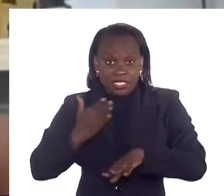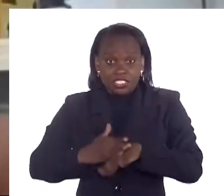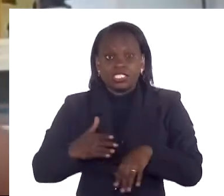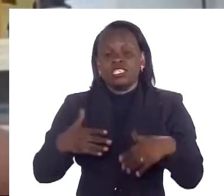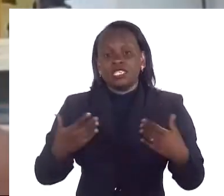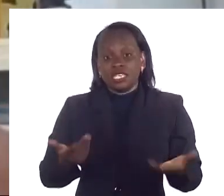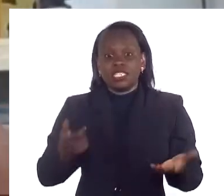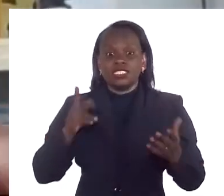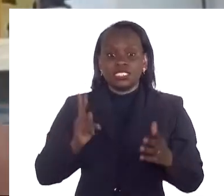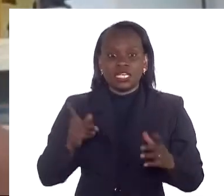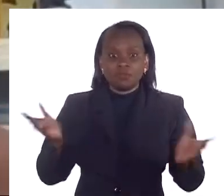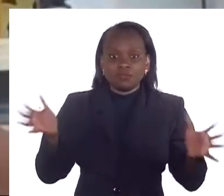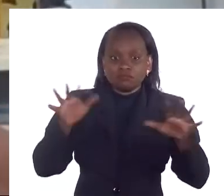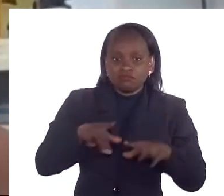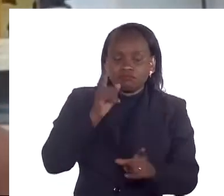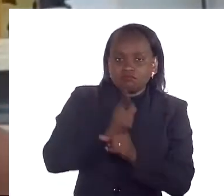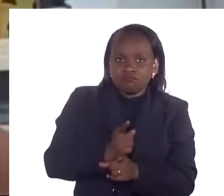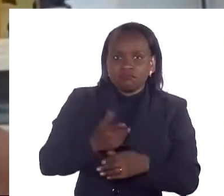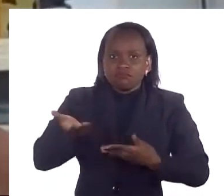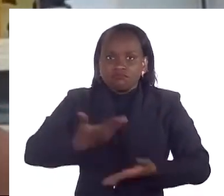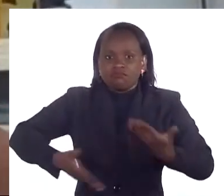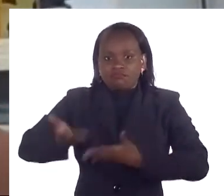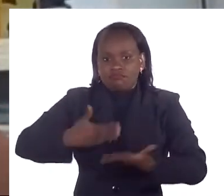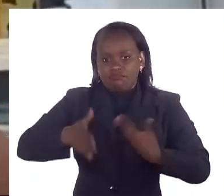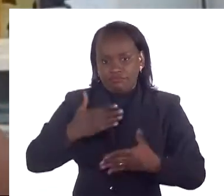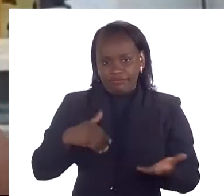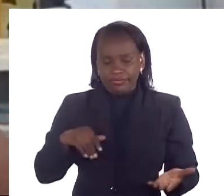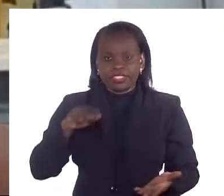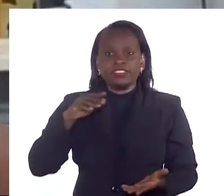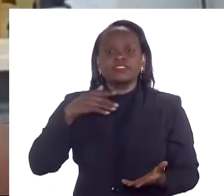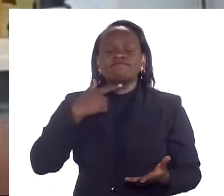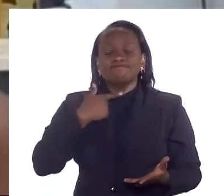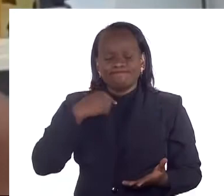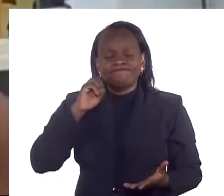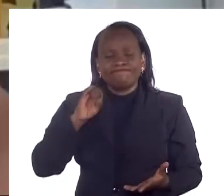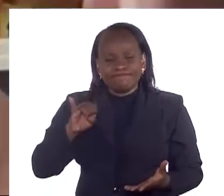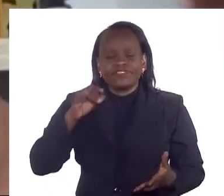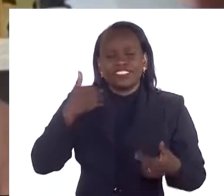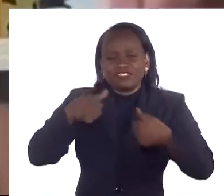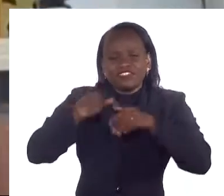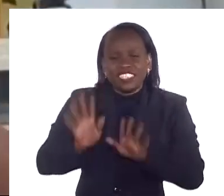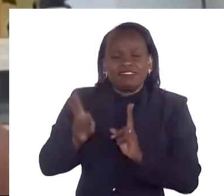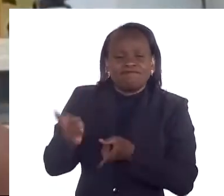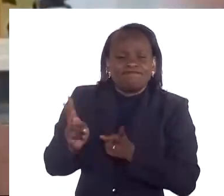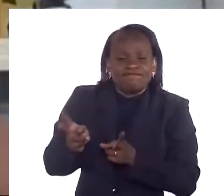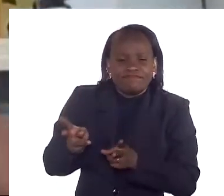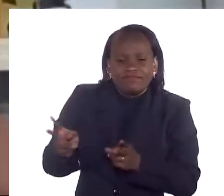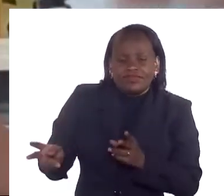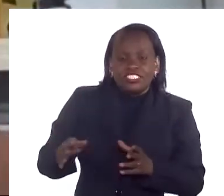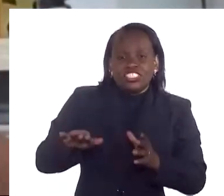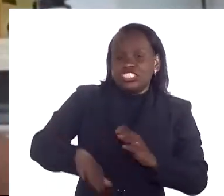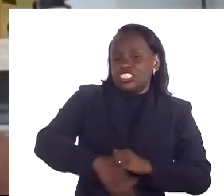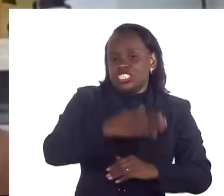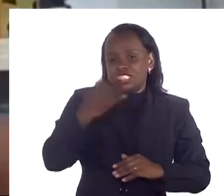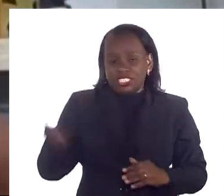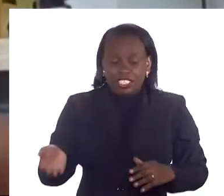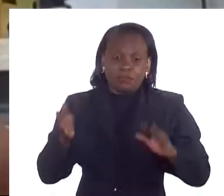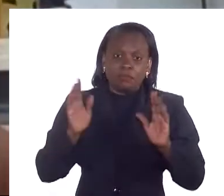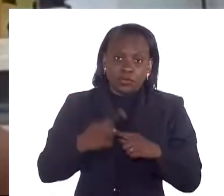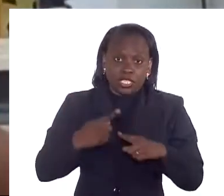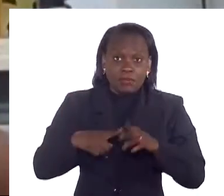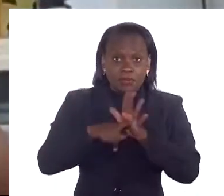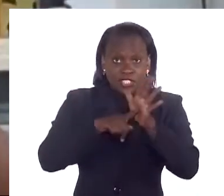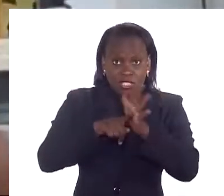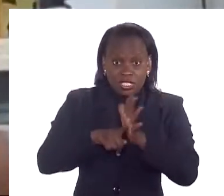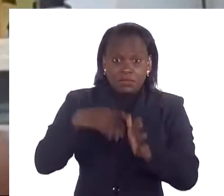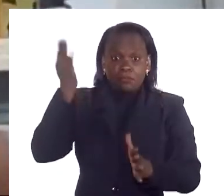as práticas e eles vão estar se encontrando e trocando sobre essa demanda. O sonho é que eles pudessem ficar lá, né, o turno todo, porque